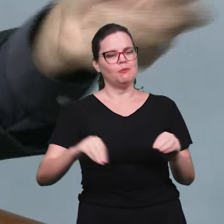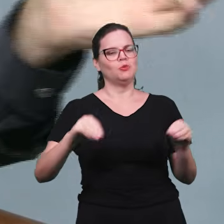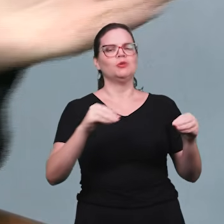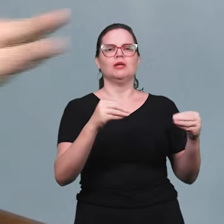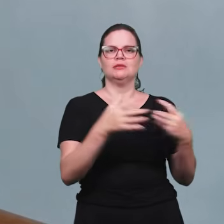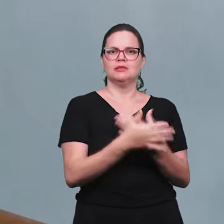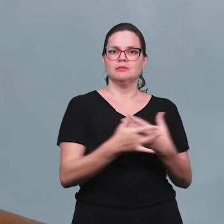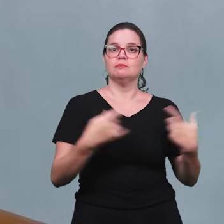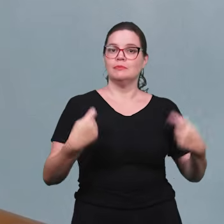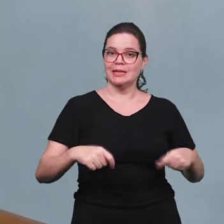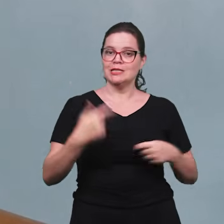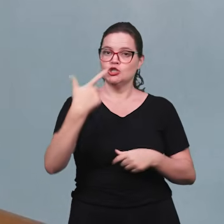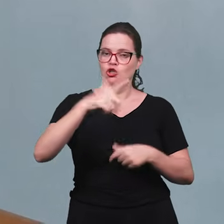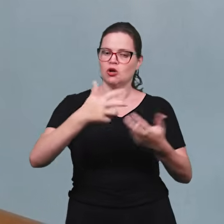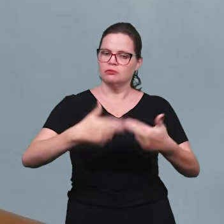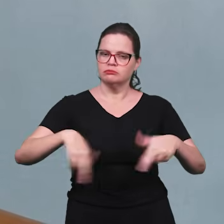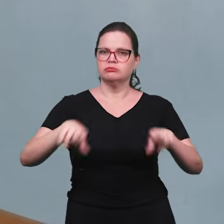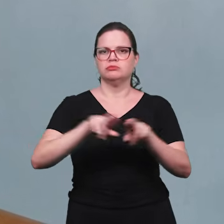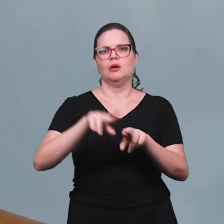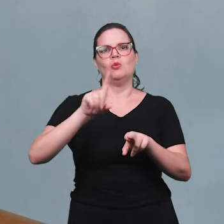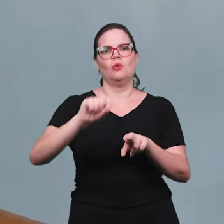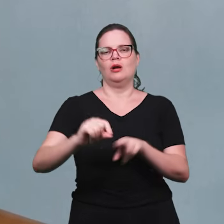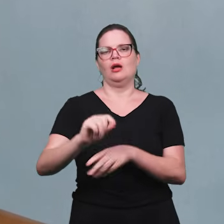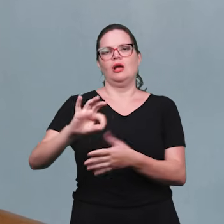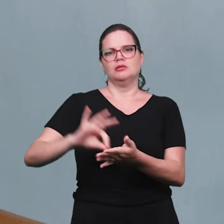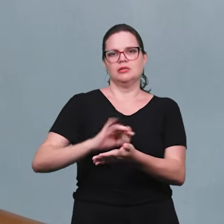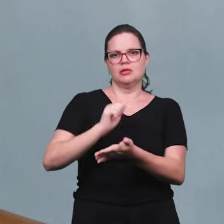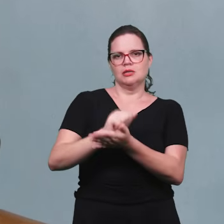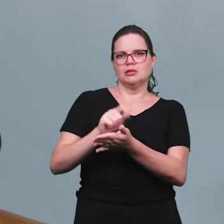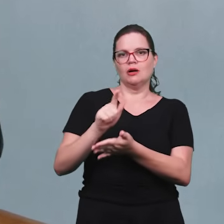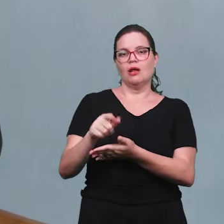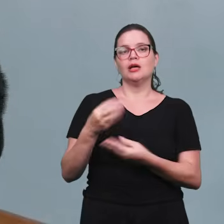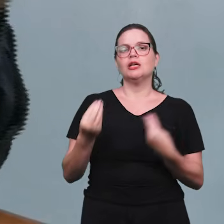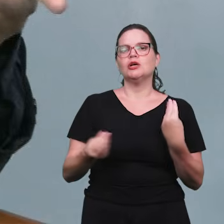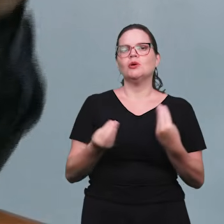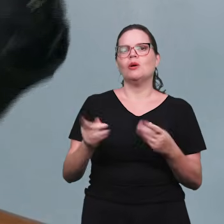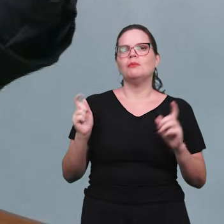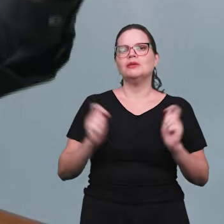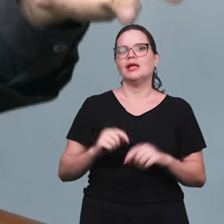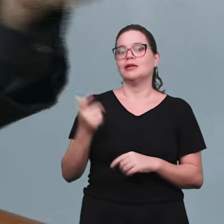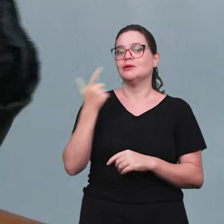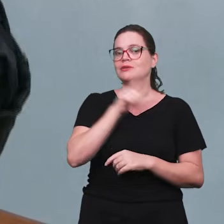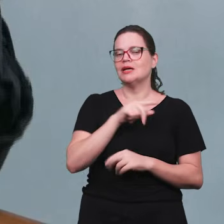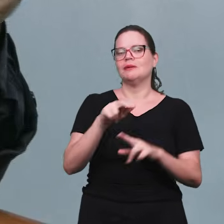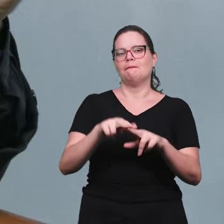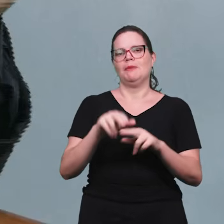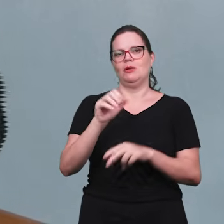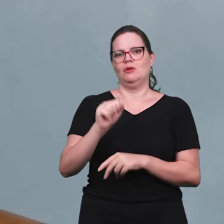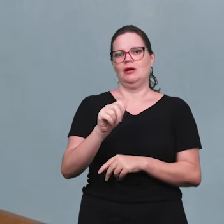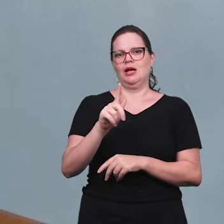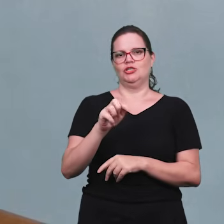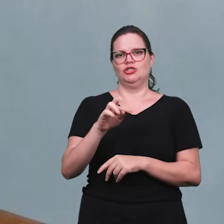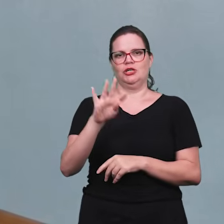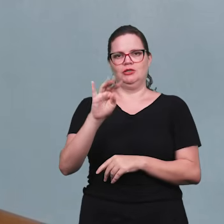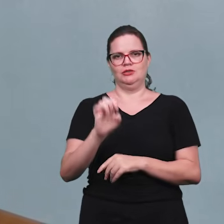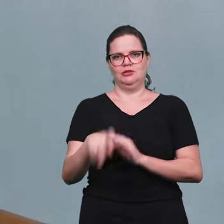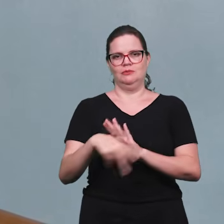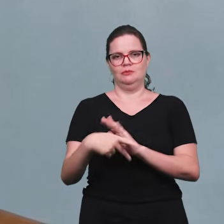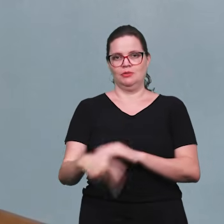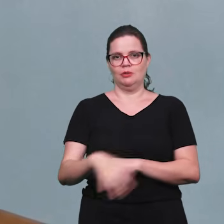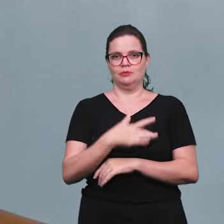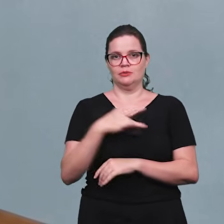atualizar o cadastro. E quem pode atualizar o cadastro é só o agente de saúde, que tem um